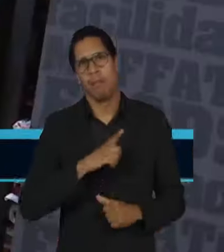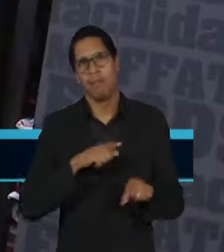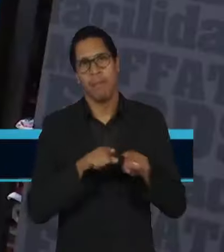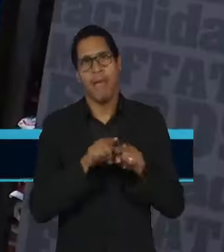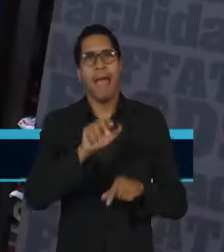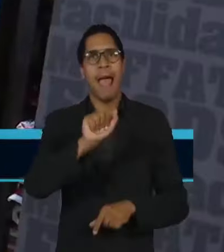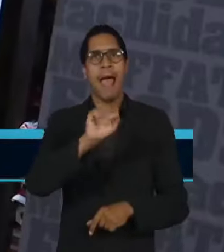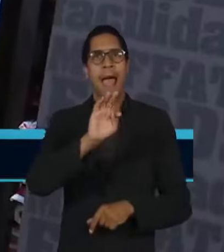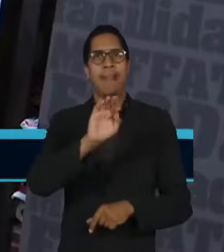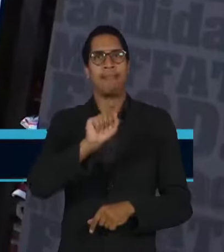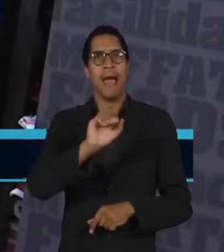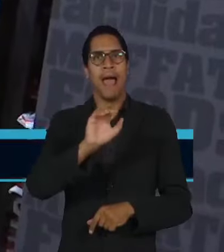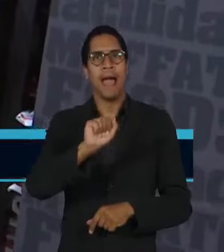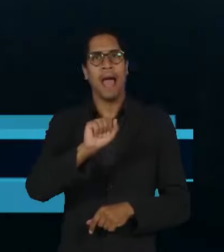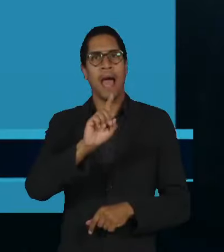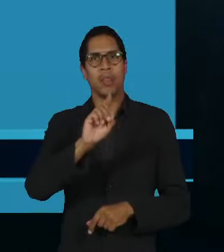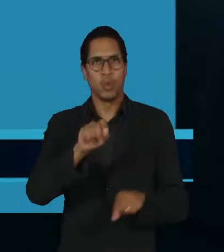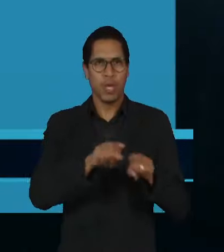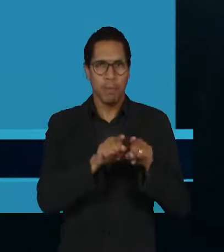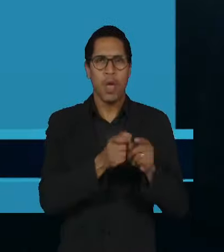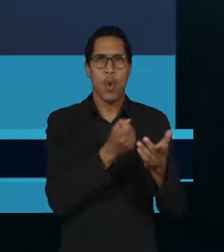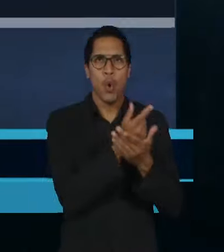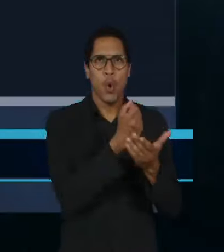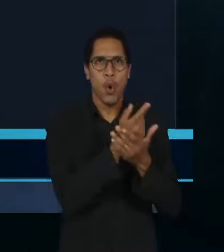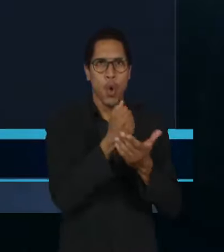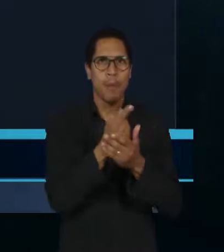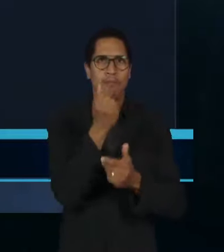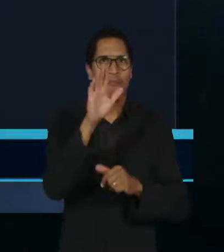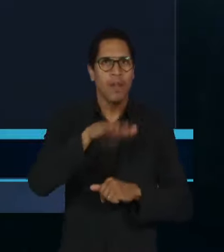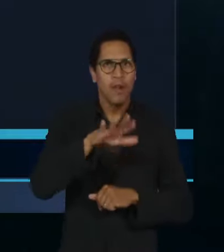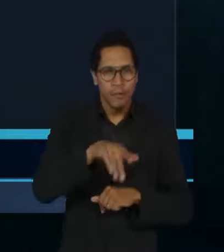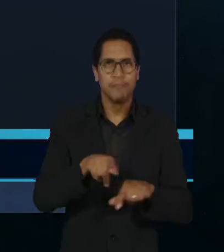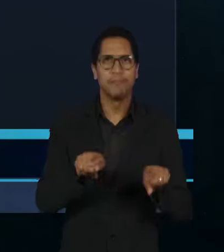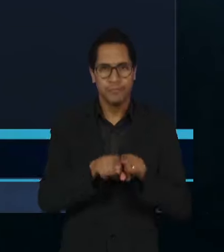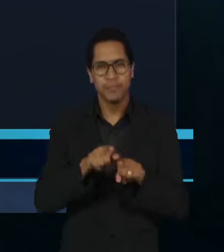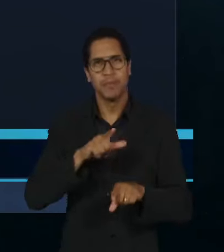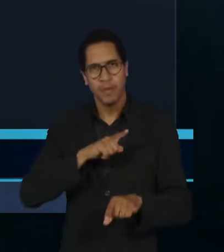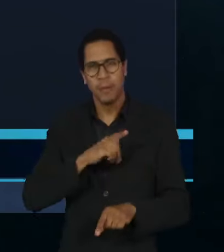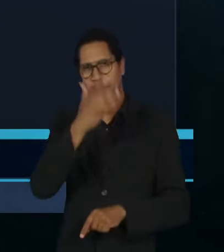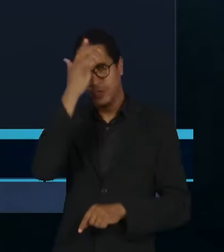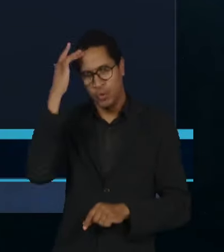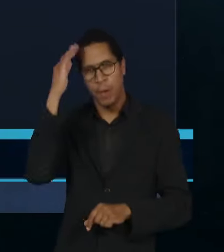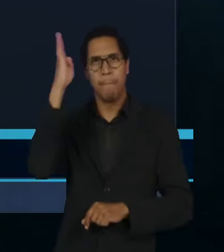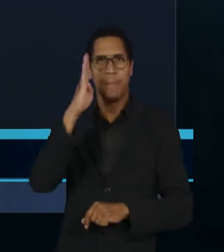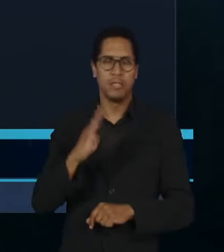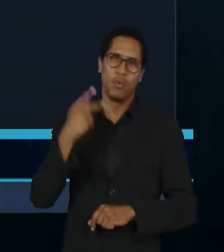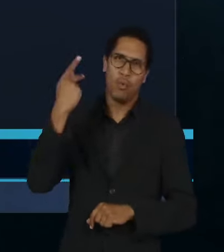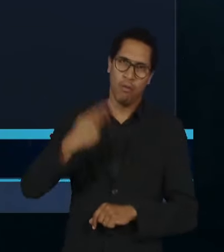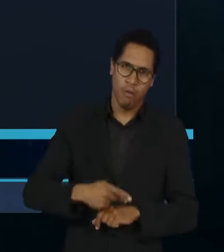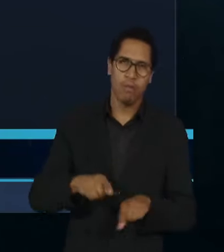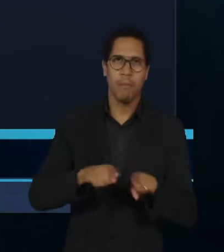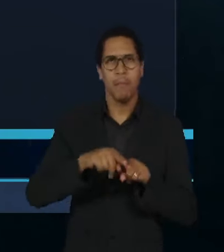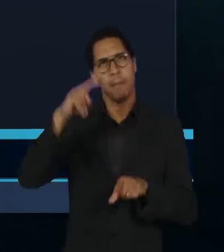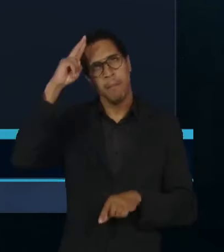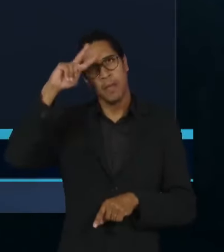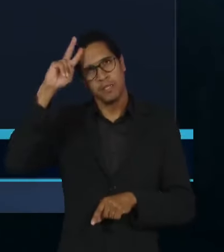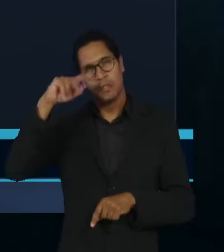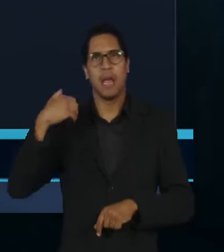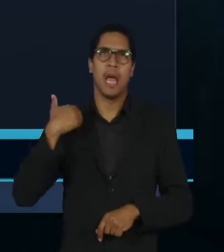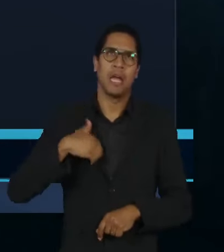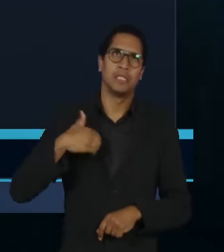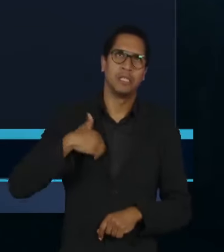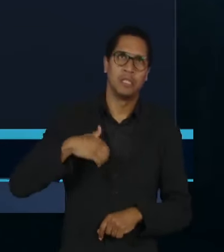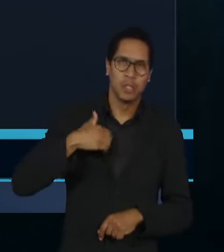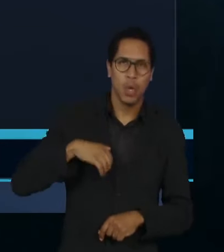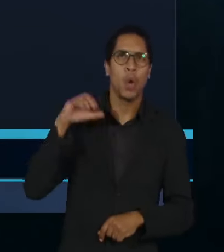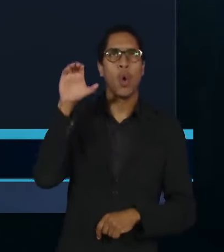atacadões. São essas as principais estratégias adotadas por consumidores brasileiros, mexicanos,